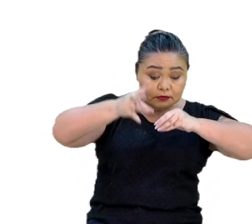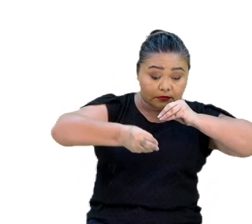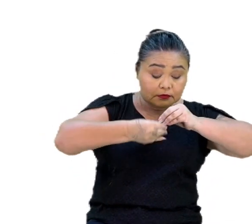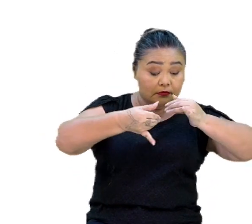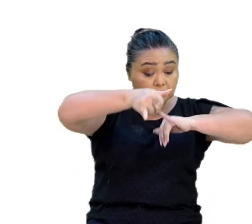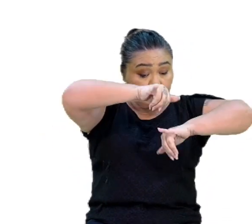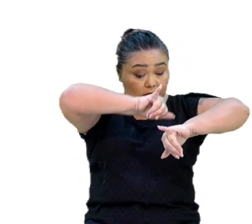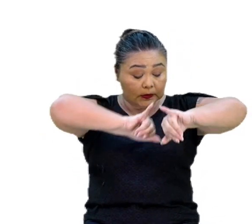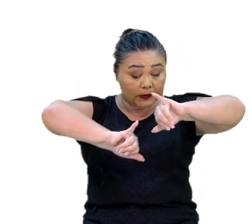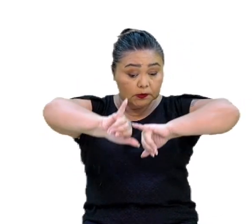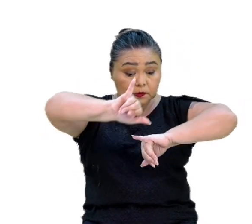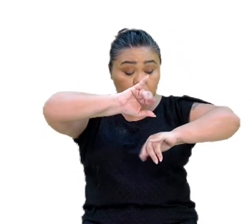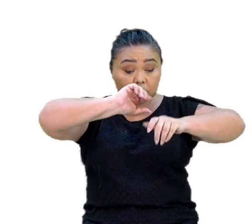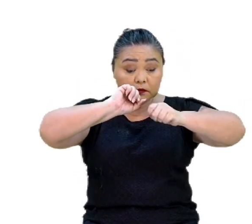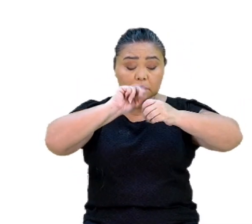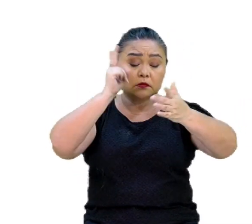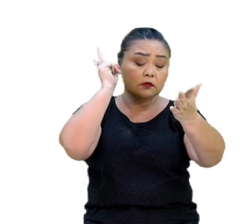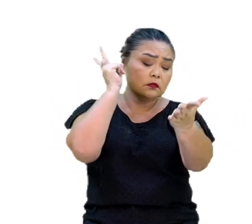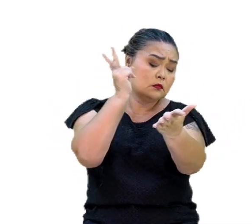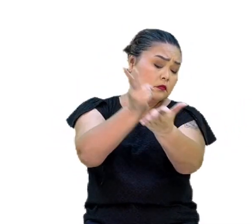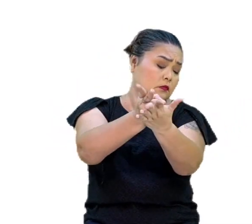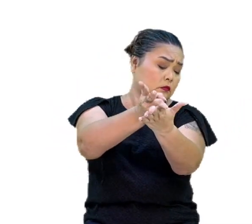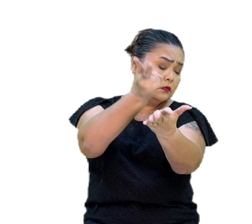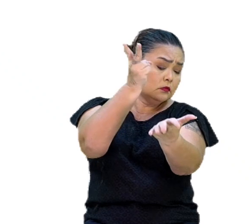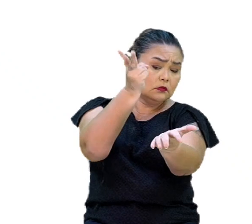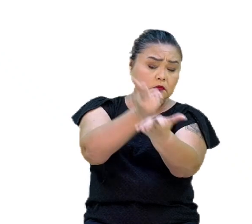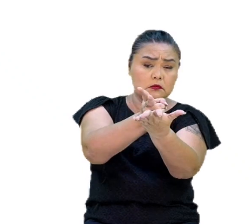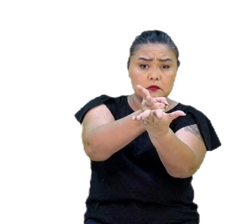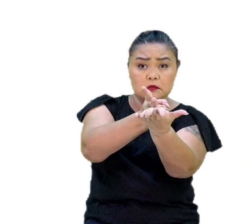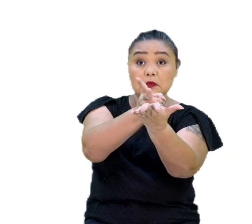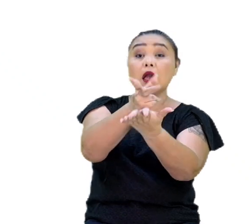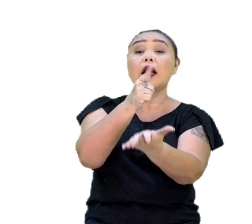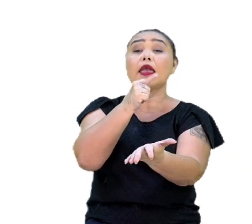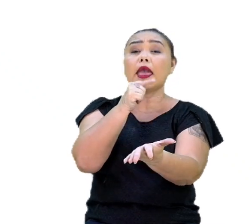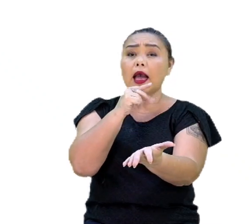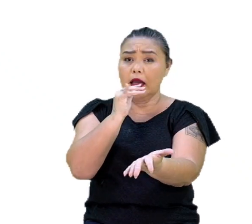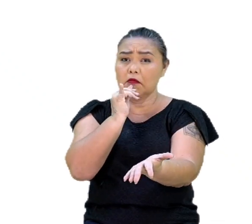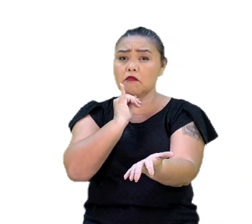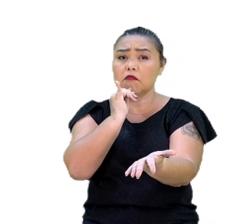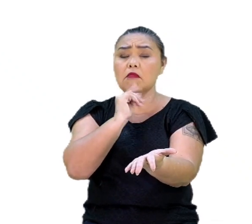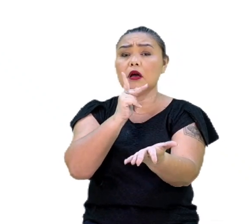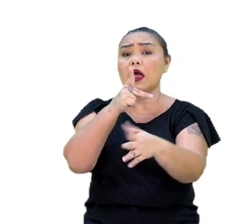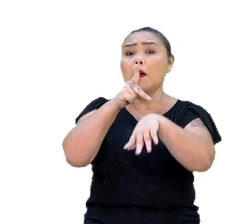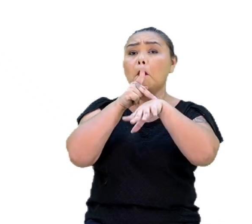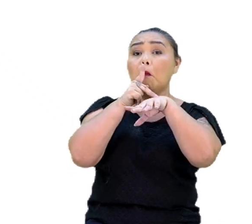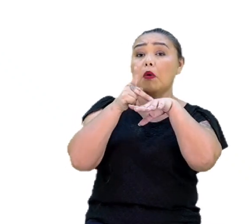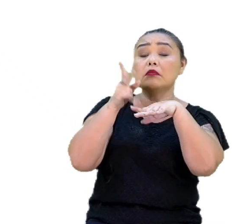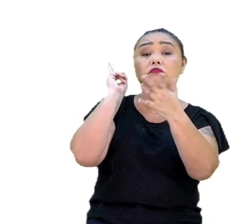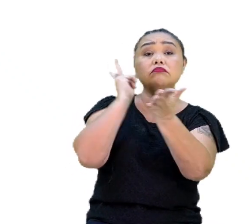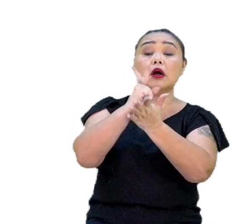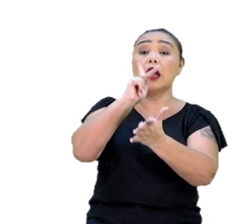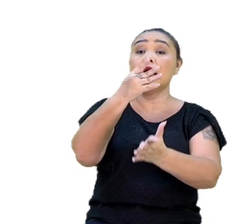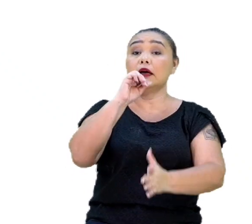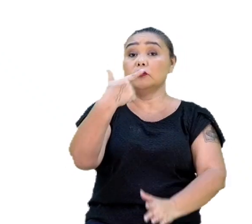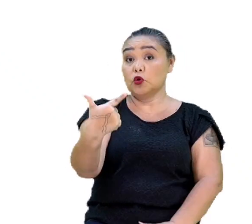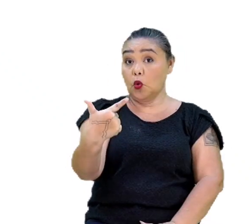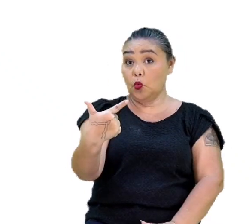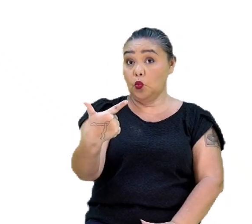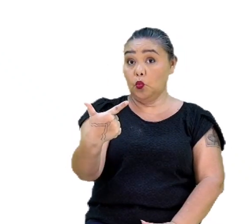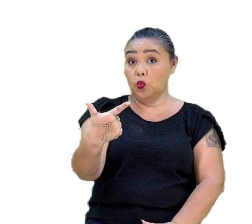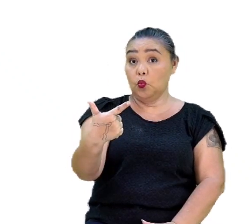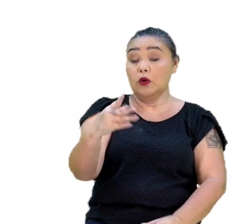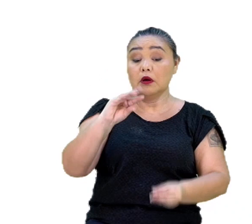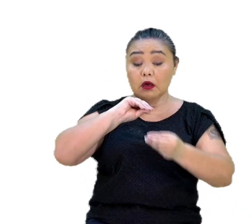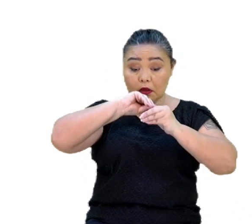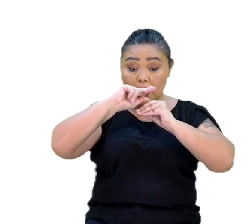química constante. O que isso quer dizer? Que a água pura, ela sempre vai ser formada por H2O, por moléculas